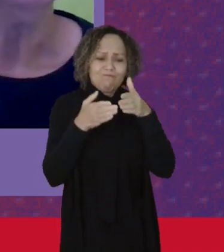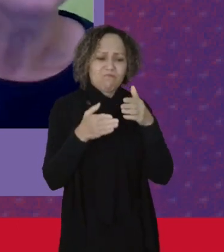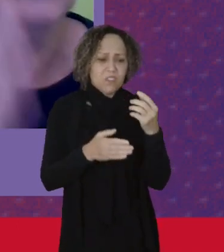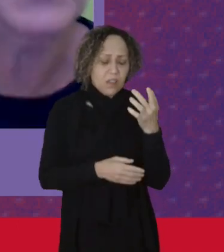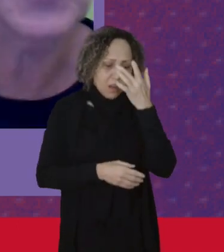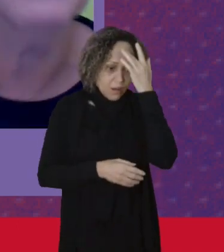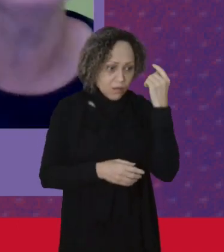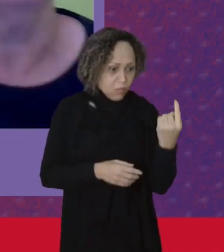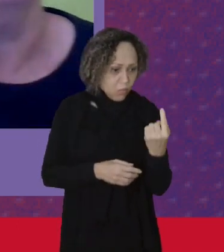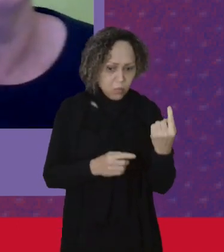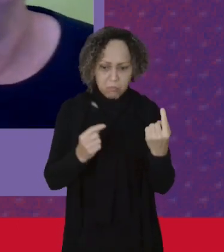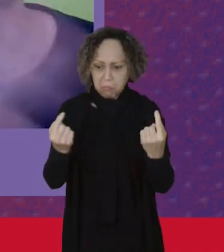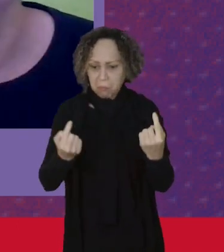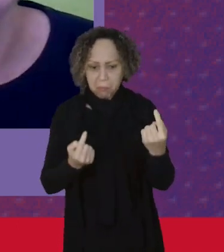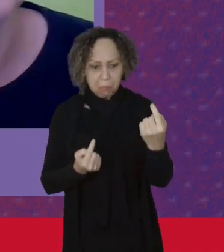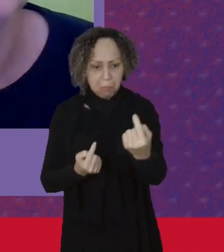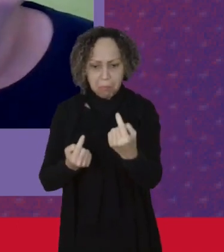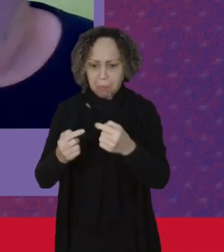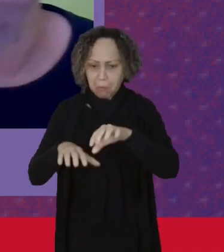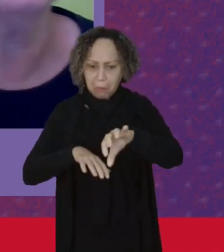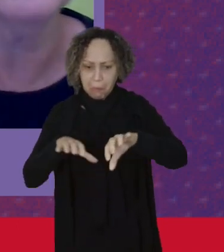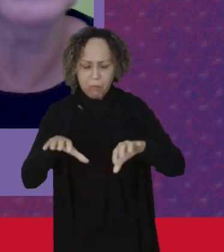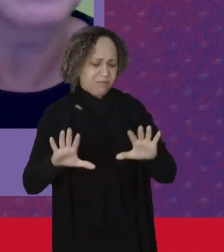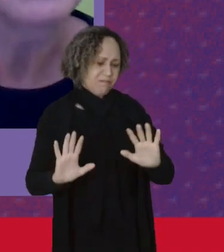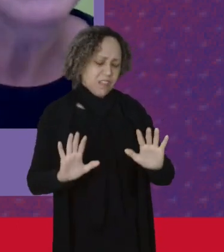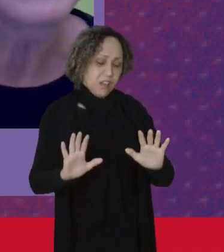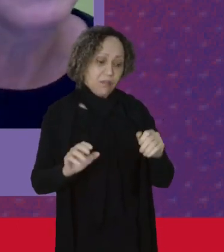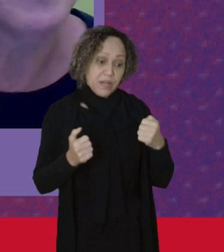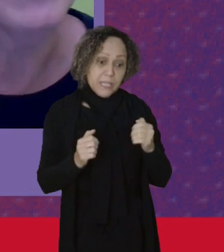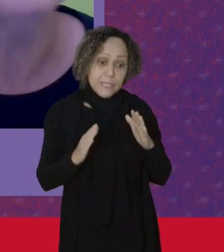questões coletivas, são os determinantes